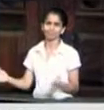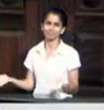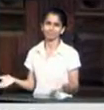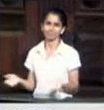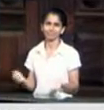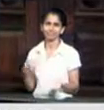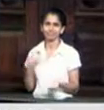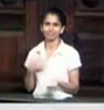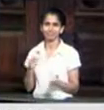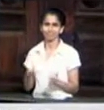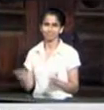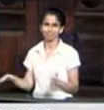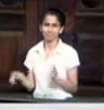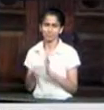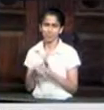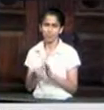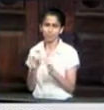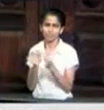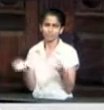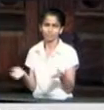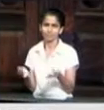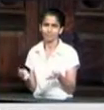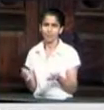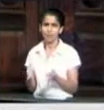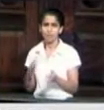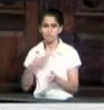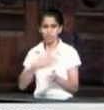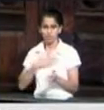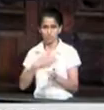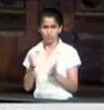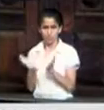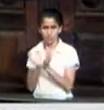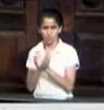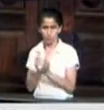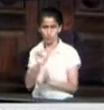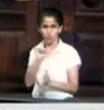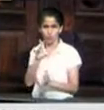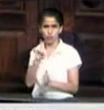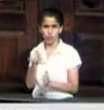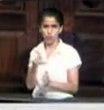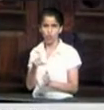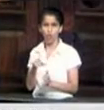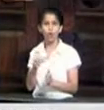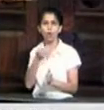um adulto, presidente. Mas no meu time não tem menina, tem que ter.